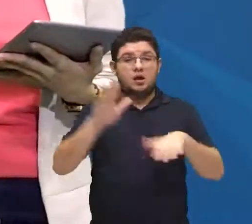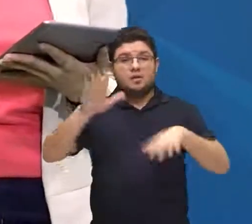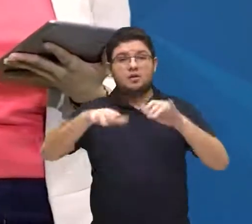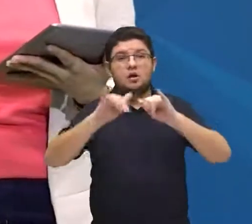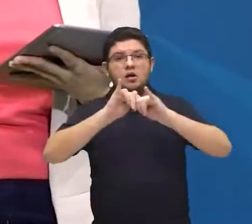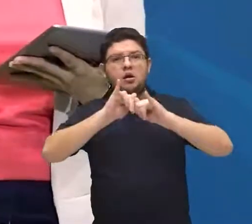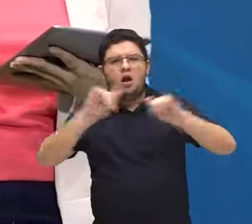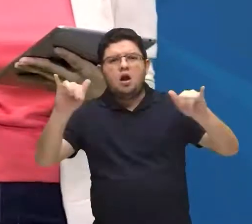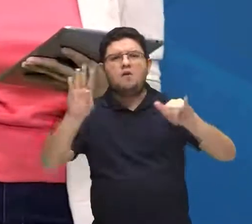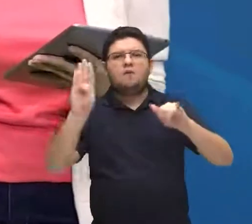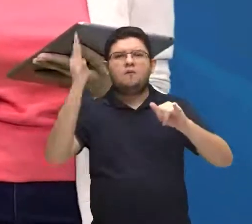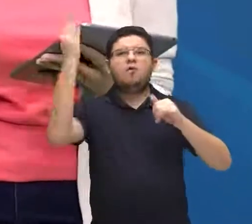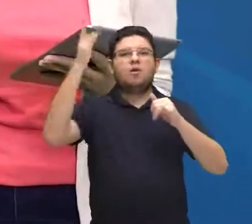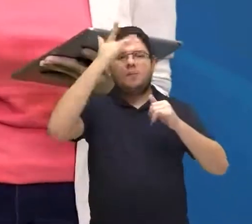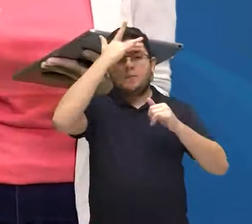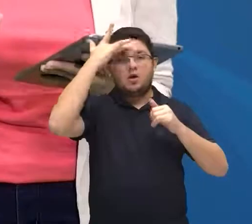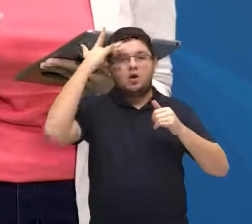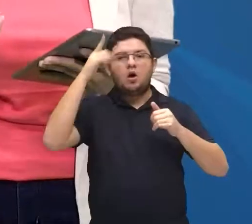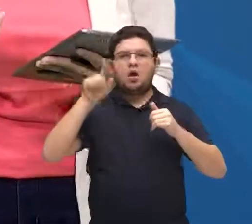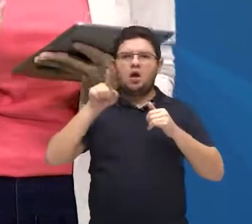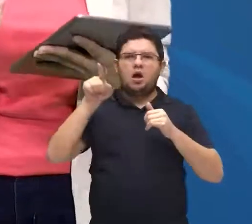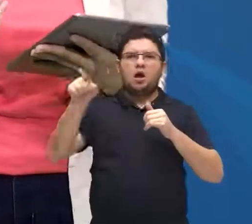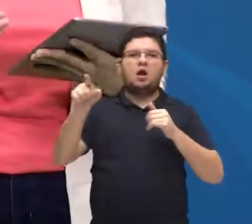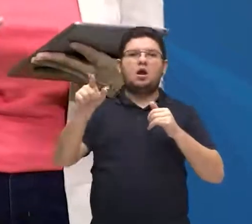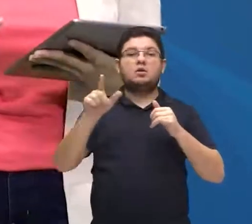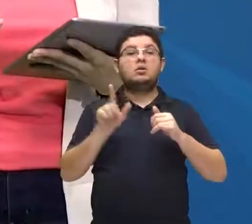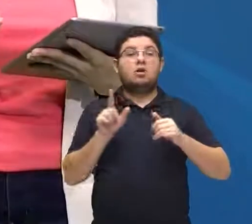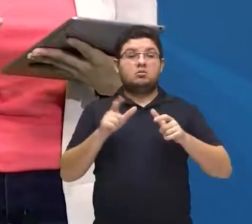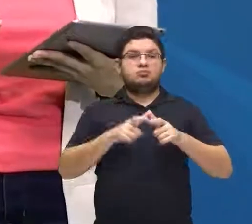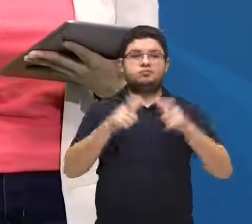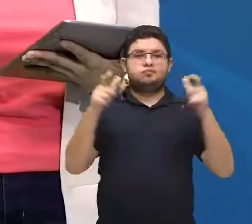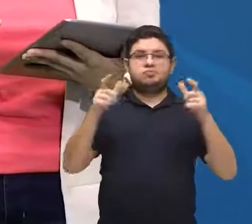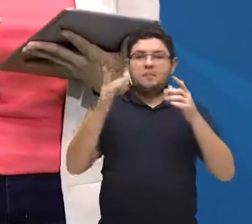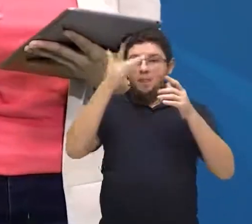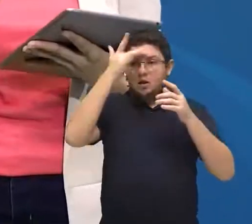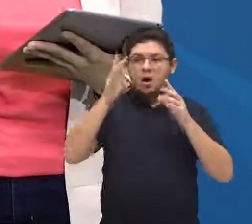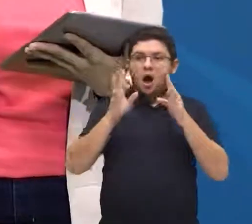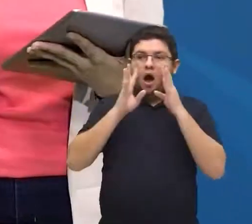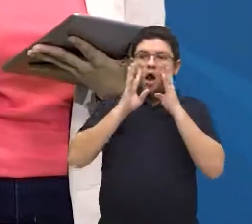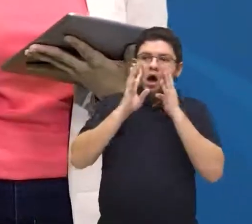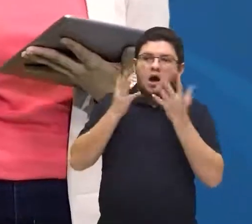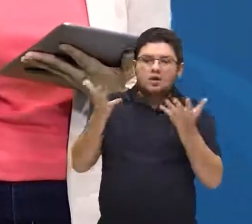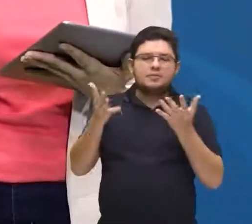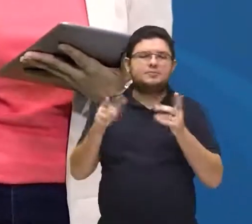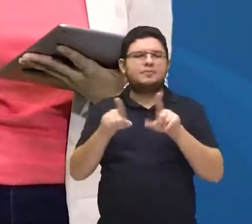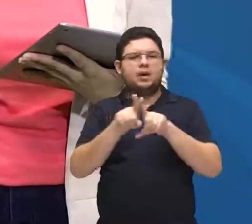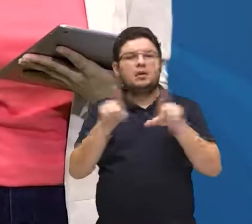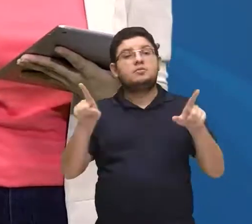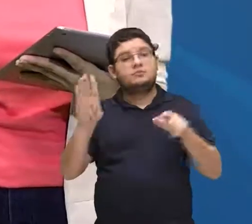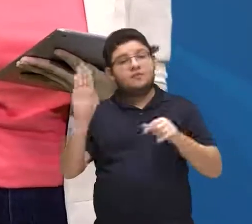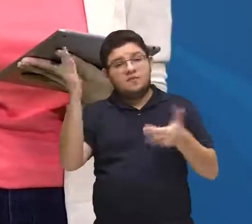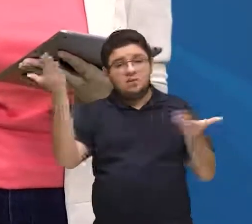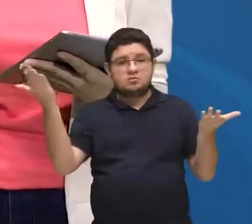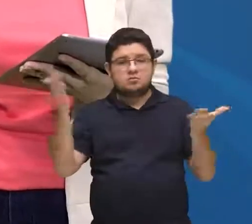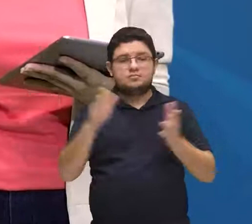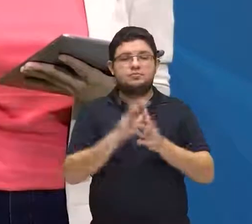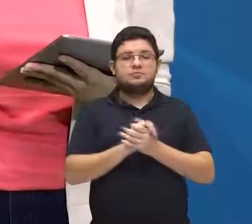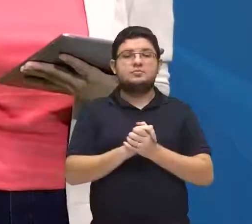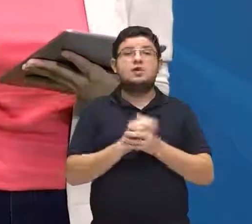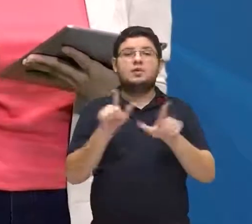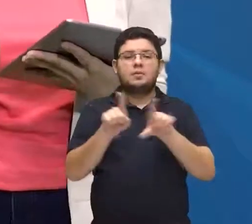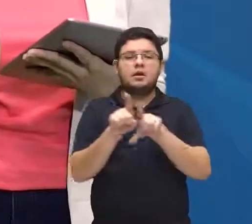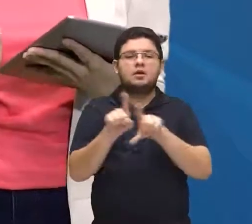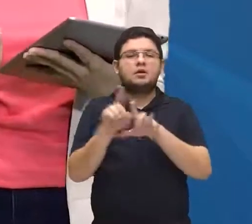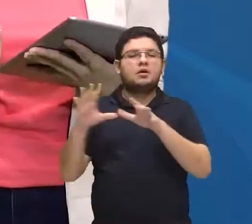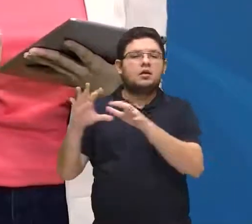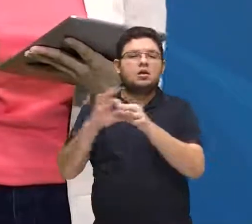para aquilo, né? E aí a gente também traz um gancho em relação a notícias falsas relacionadas às pessoas,